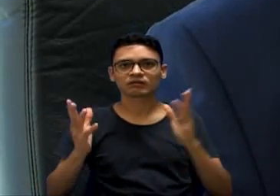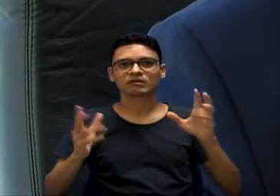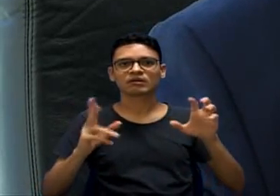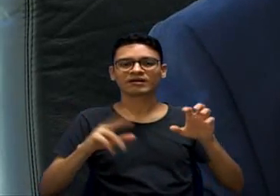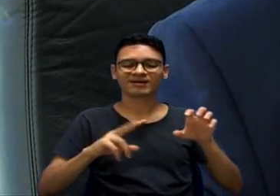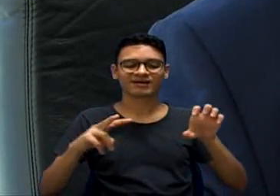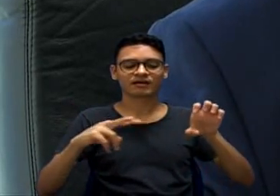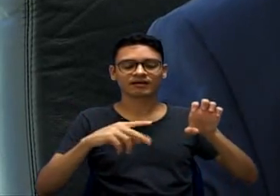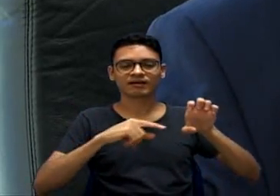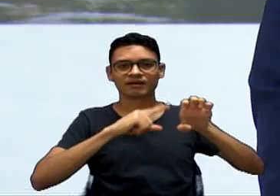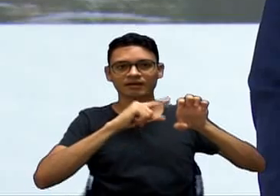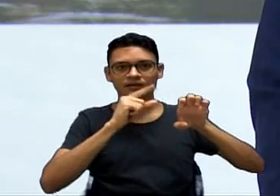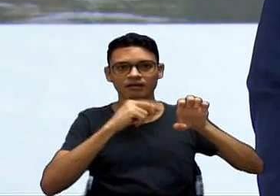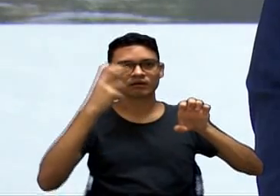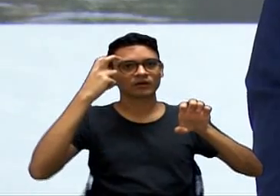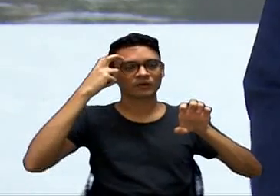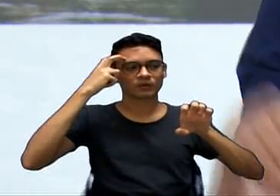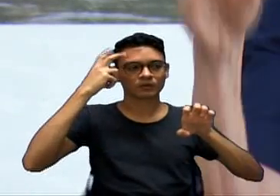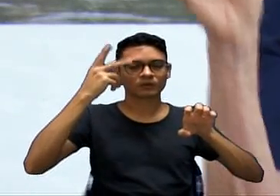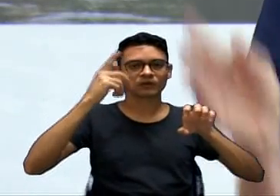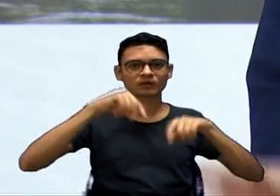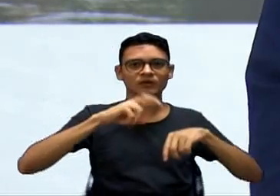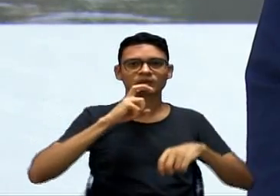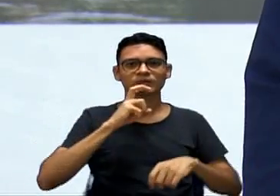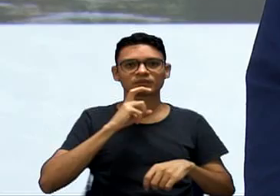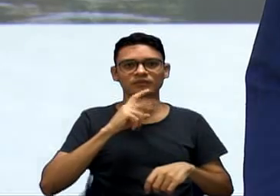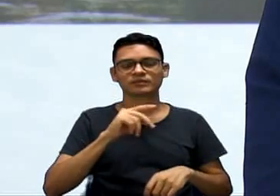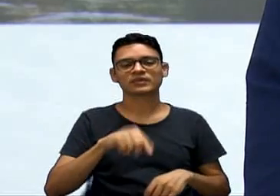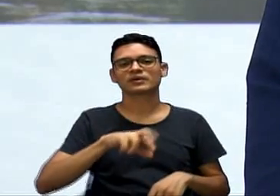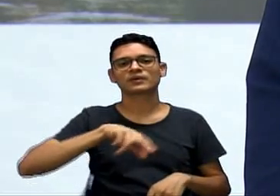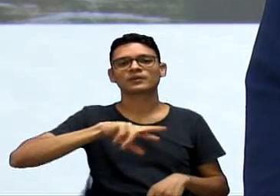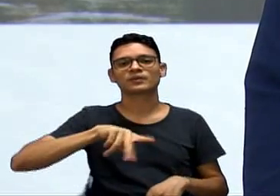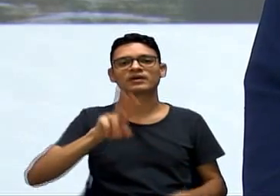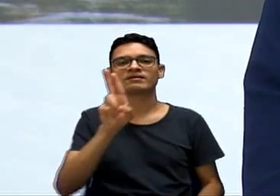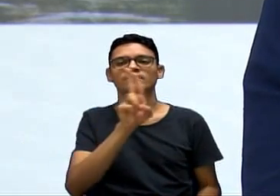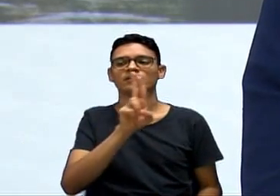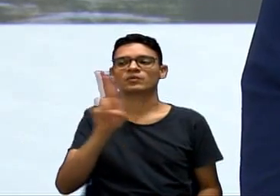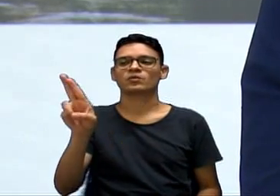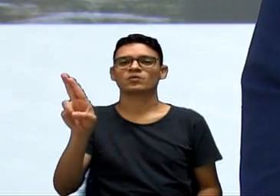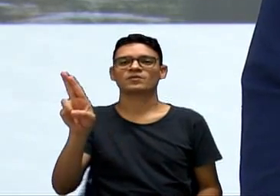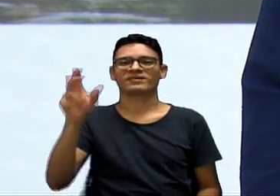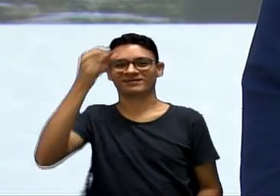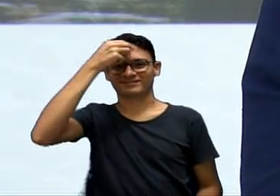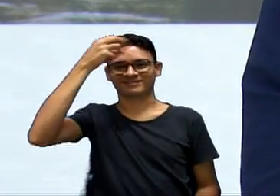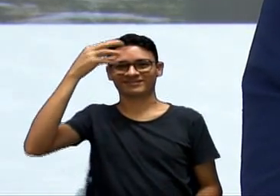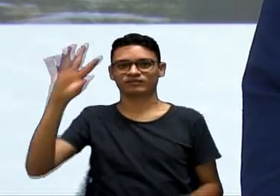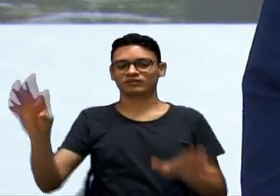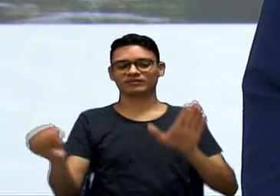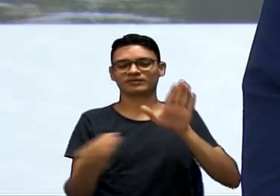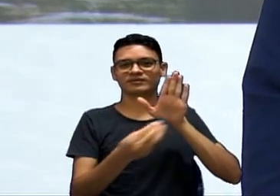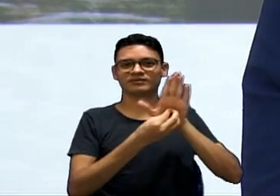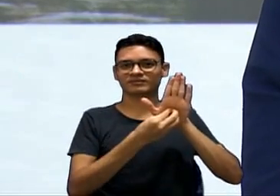fortaleça e dissemine a cultura empreendedora no município. Isso, mas não nomina que a prefeitura tem que assim fazê-lo.